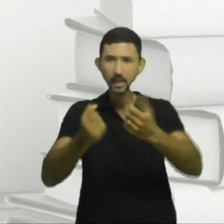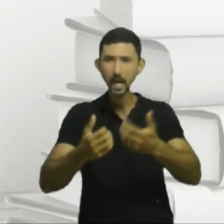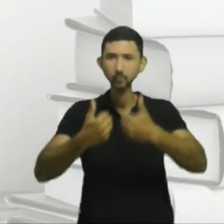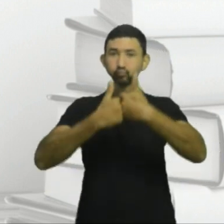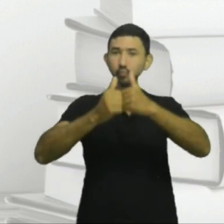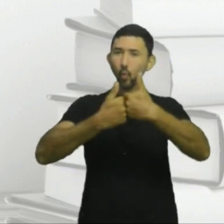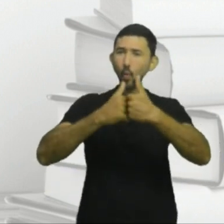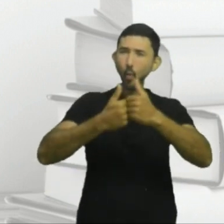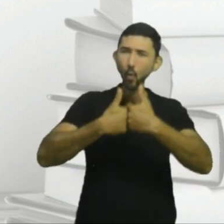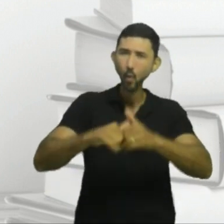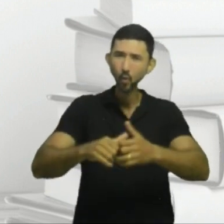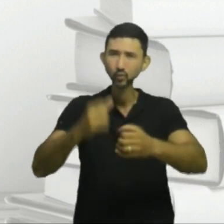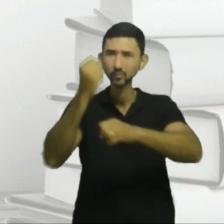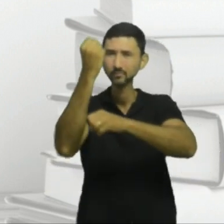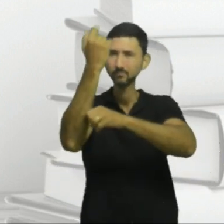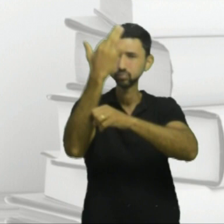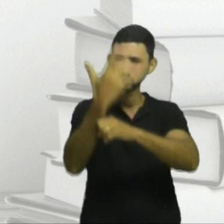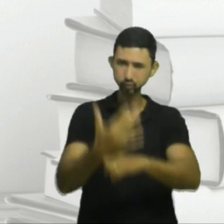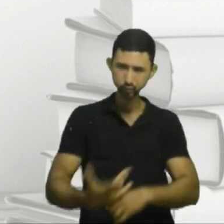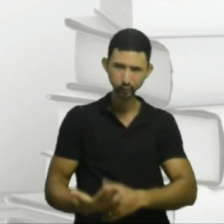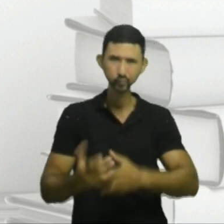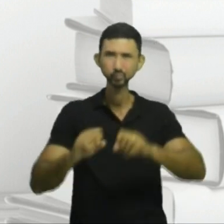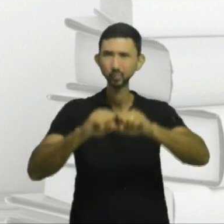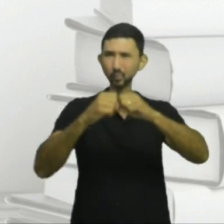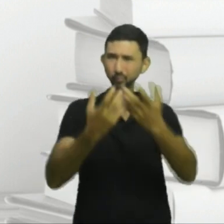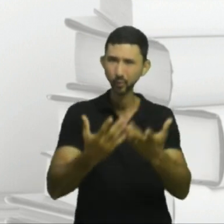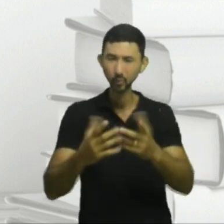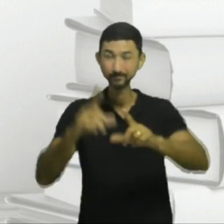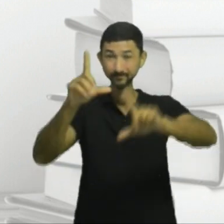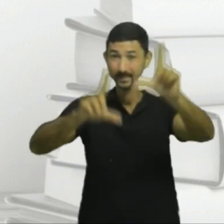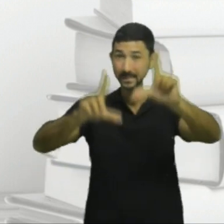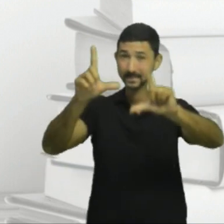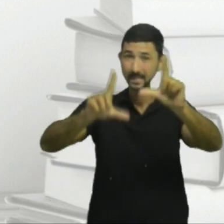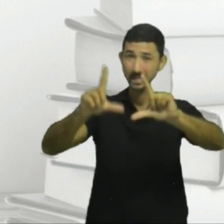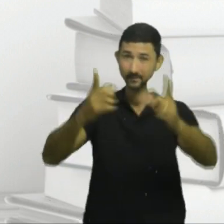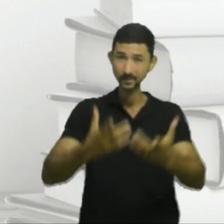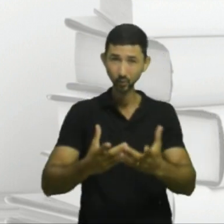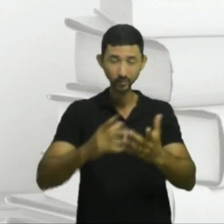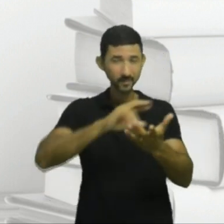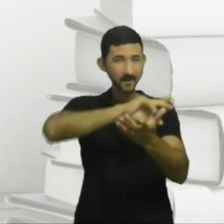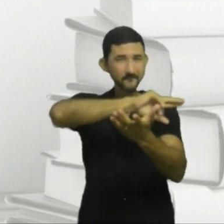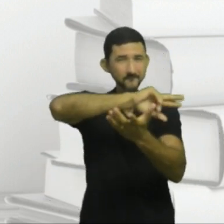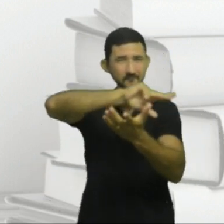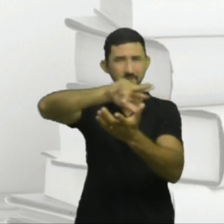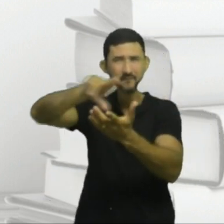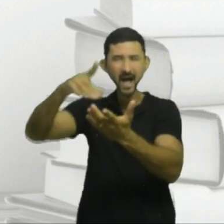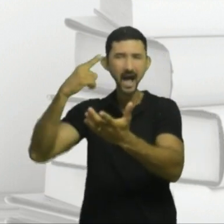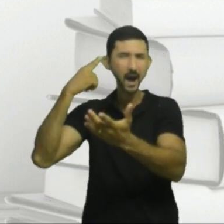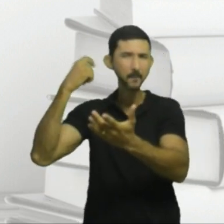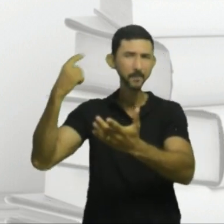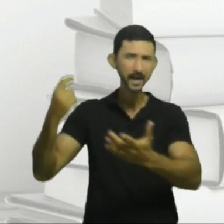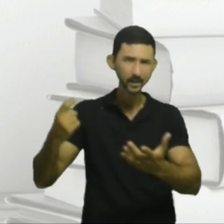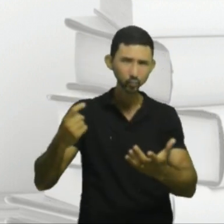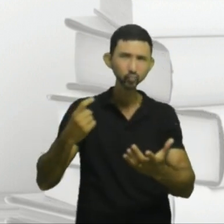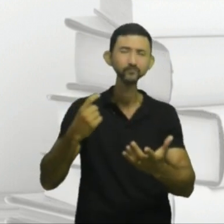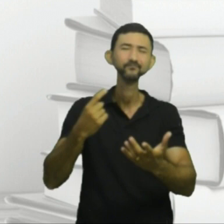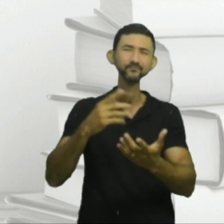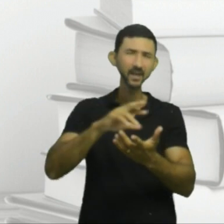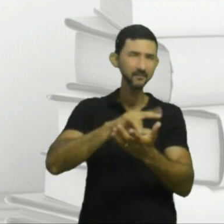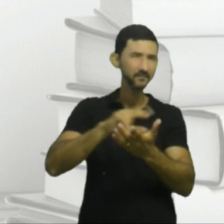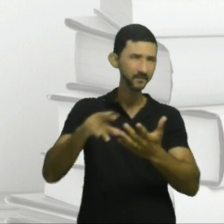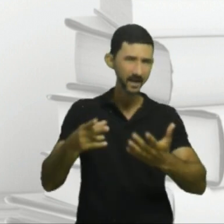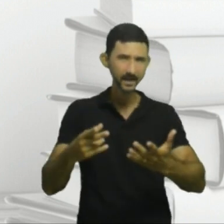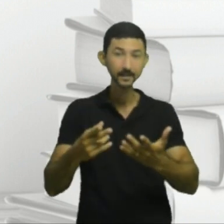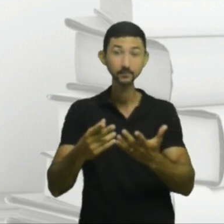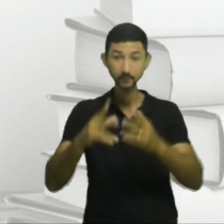ônibus, demolições, desabamentos, televisores e tantos outros. São sons que